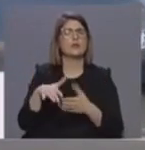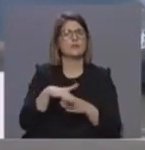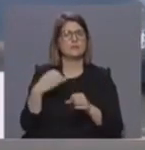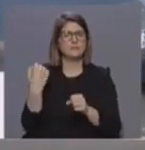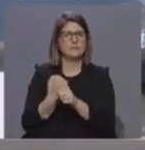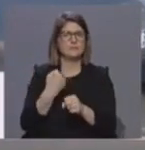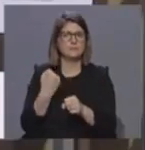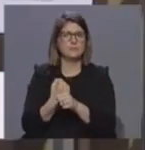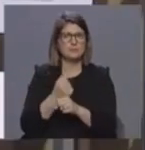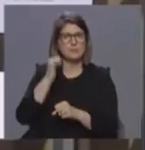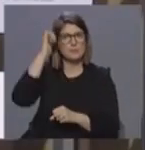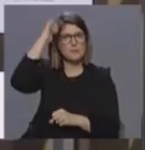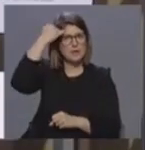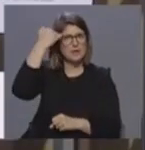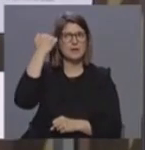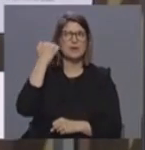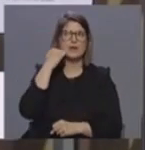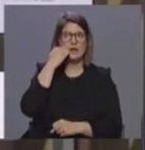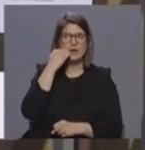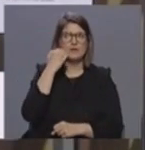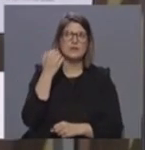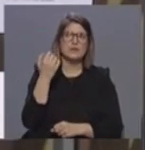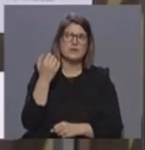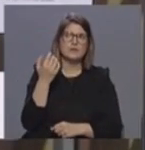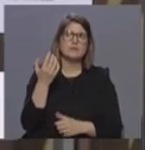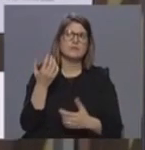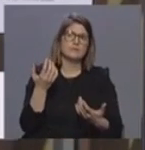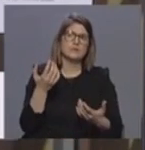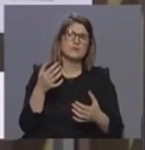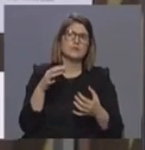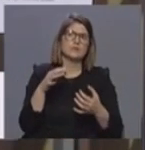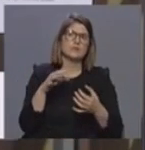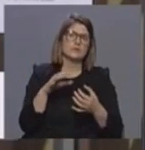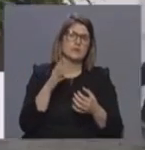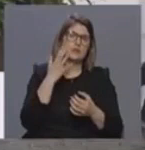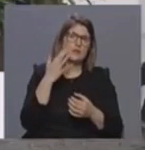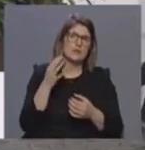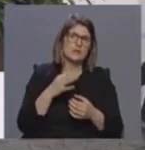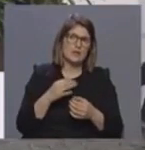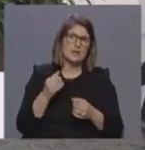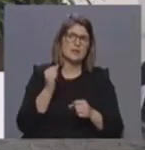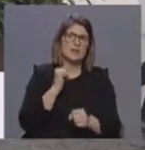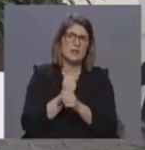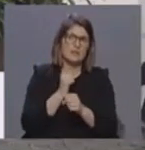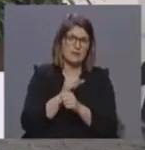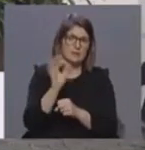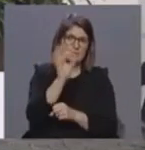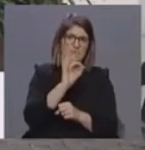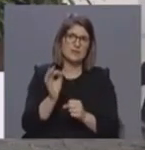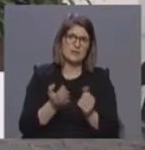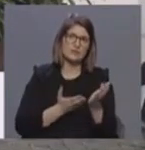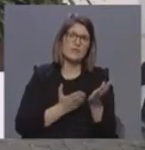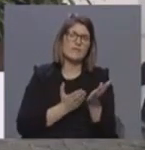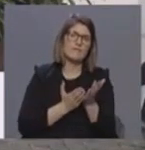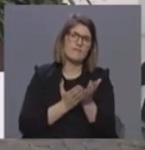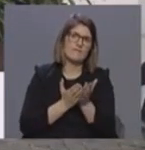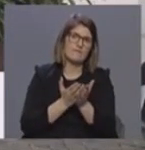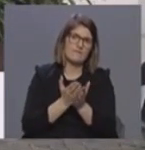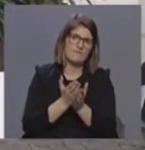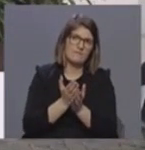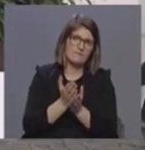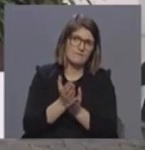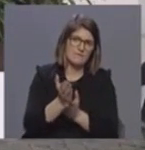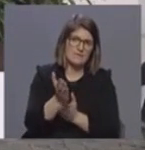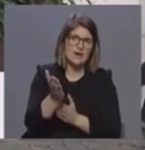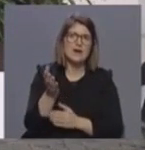atividade mais afetados, com vista à manutenção dos níveis de emprego registados antes da